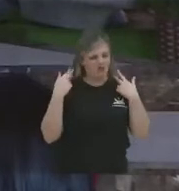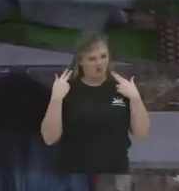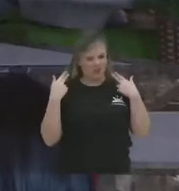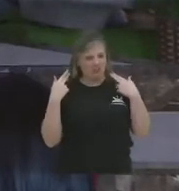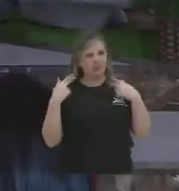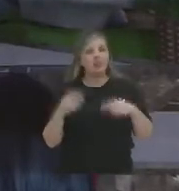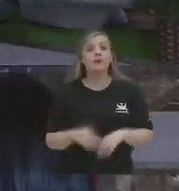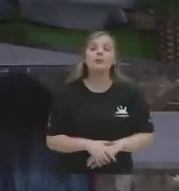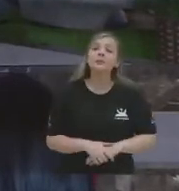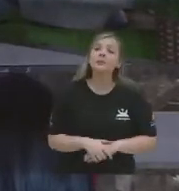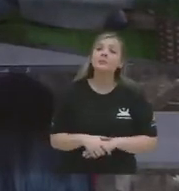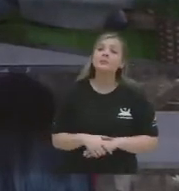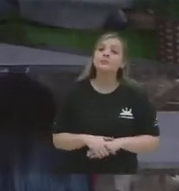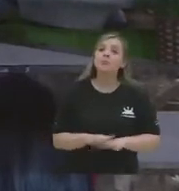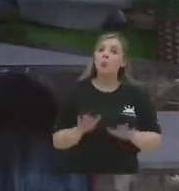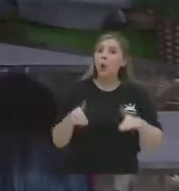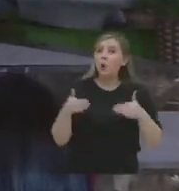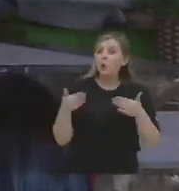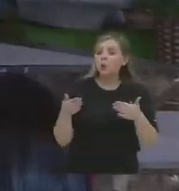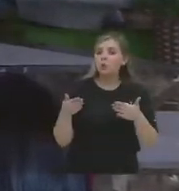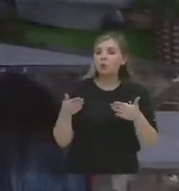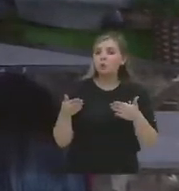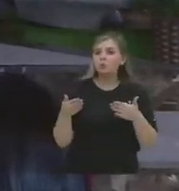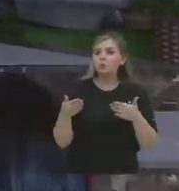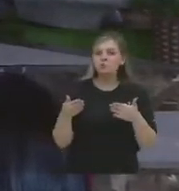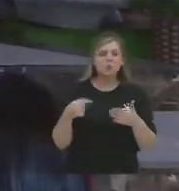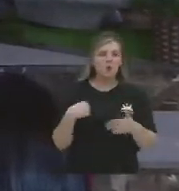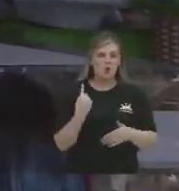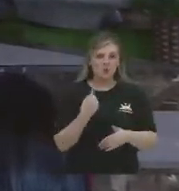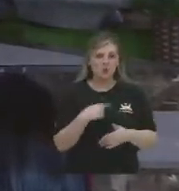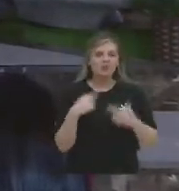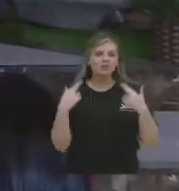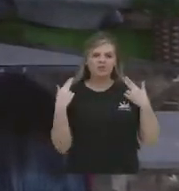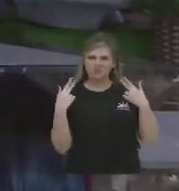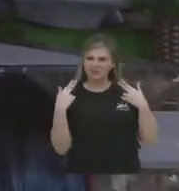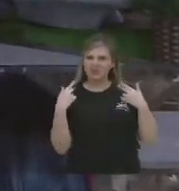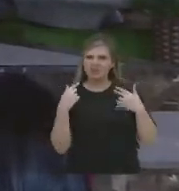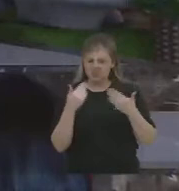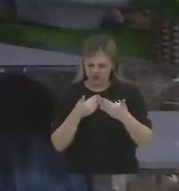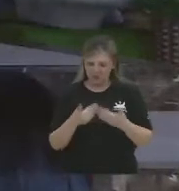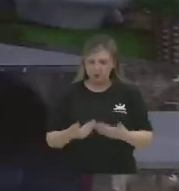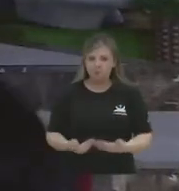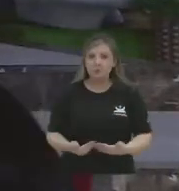Na verdade, quanto diferente nós somos como seguidores de Jesus.